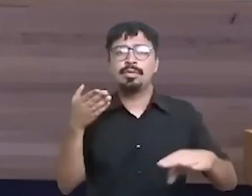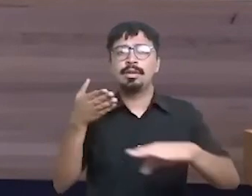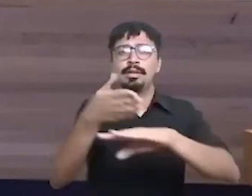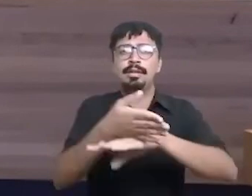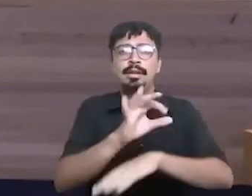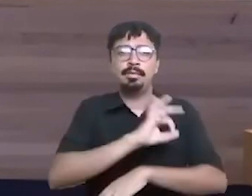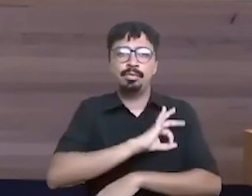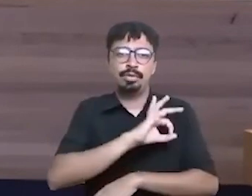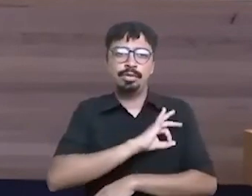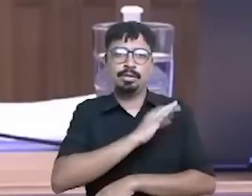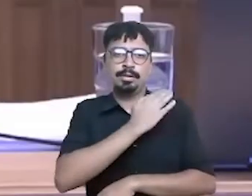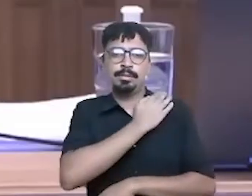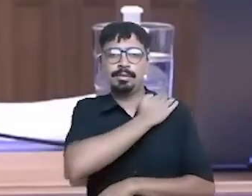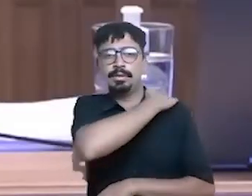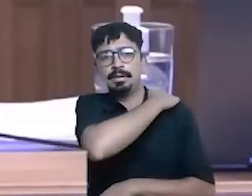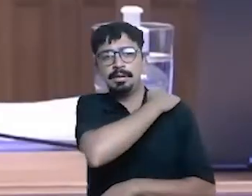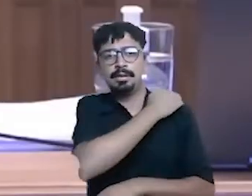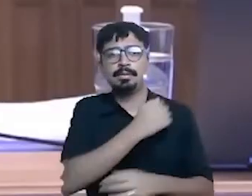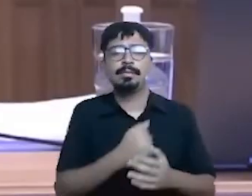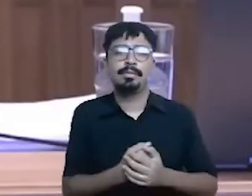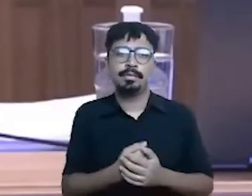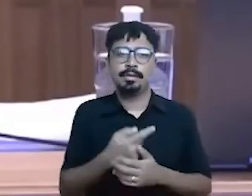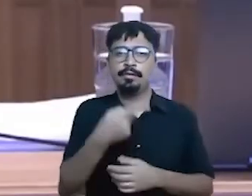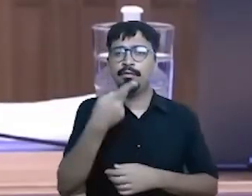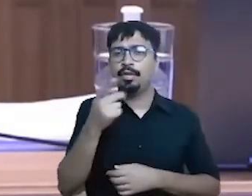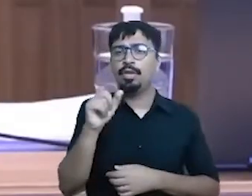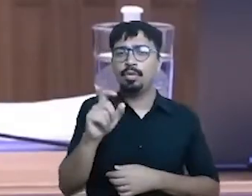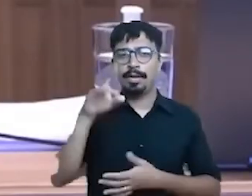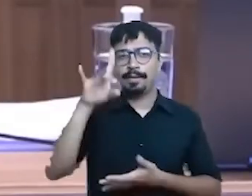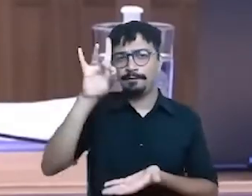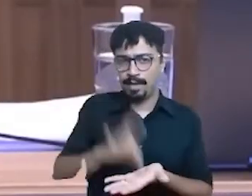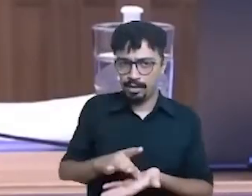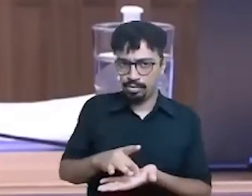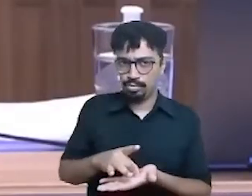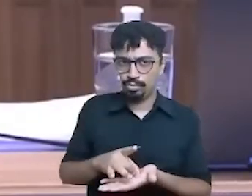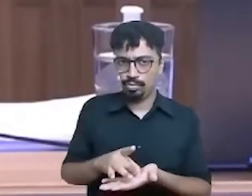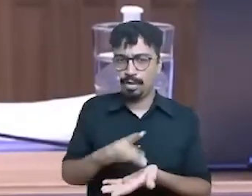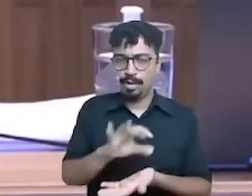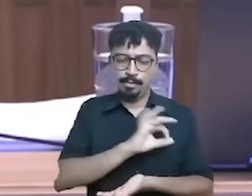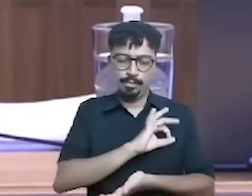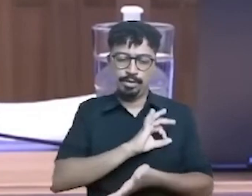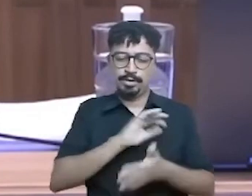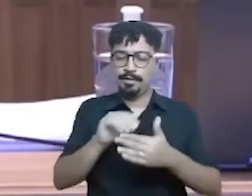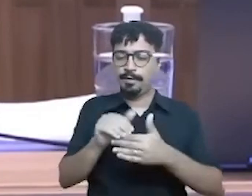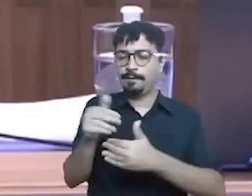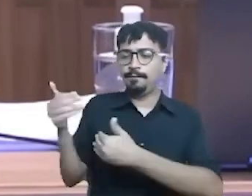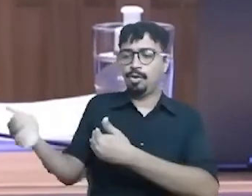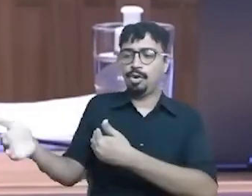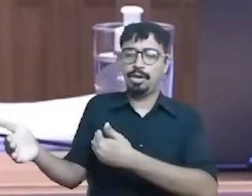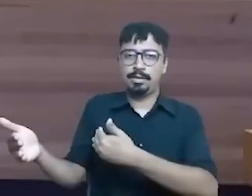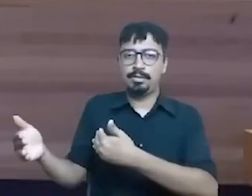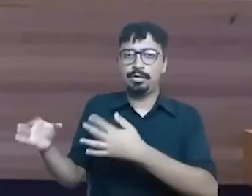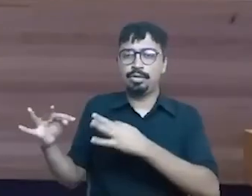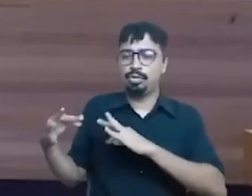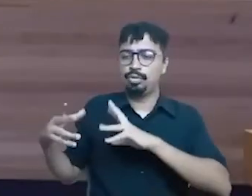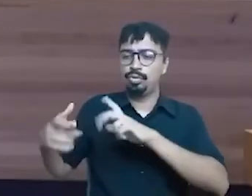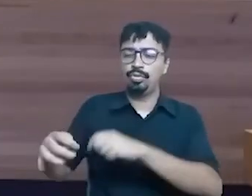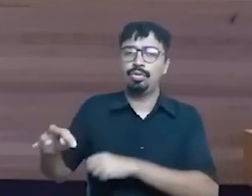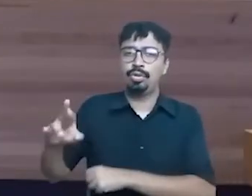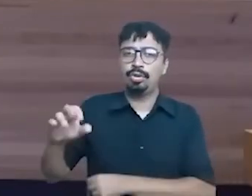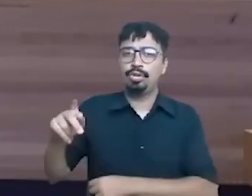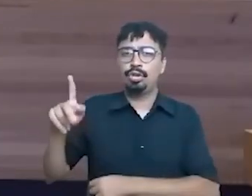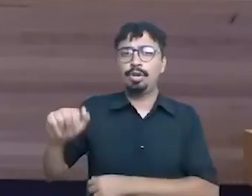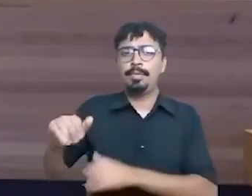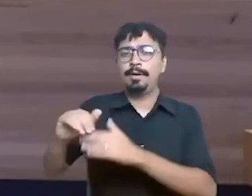é o seguinte fato a polícia militar ficou de fora alocado todas as tropas alocadas de fora do QG do exército então houve uma tentativa